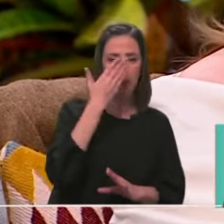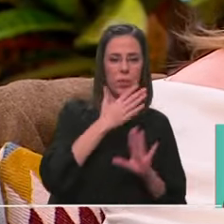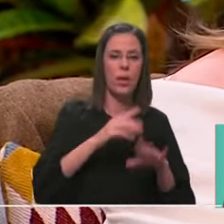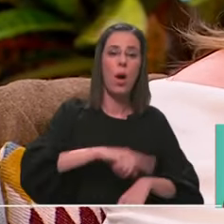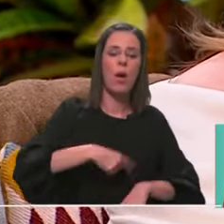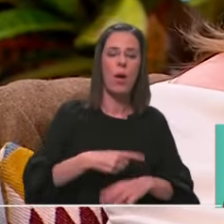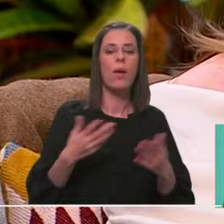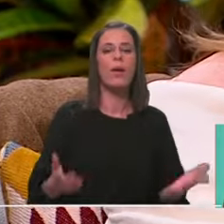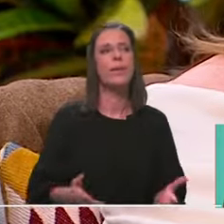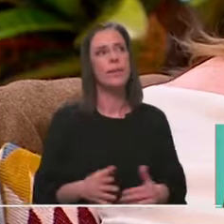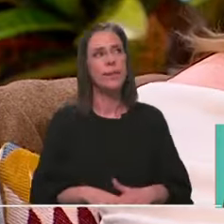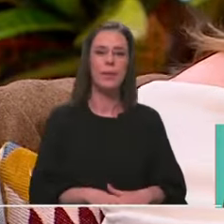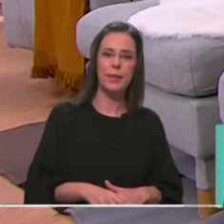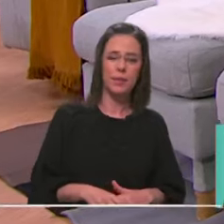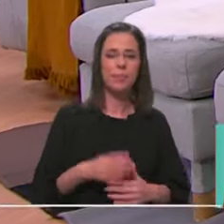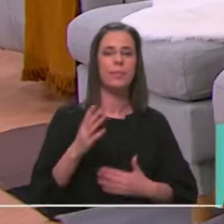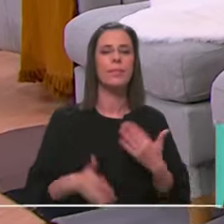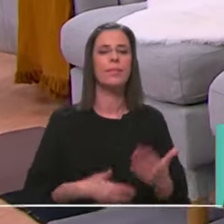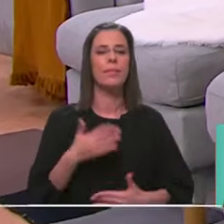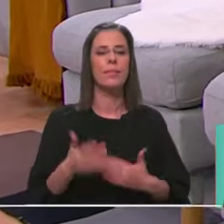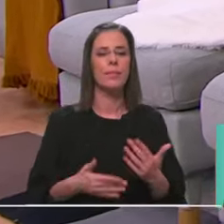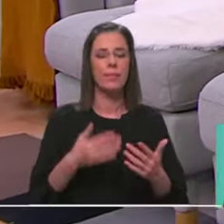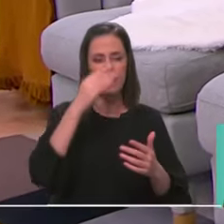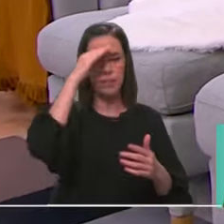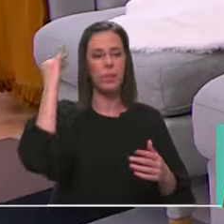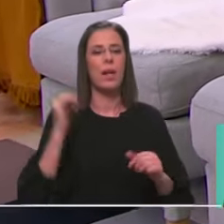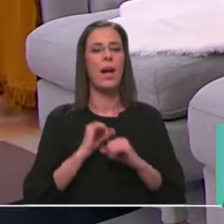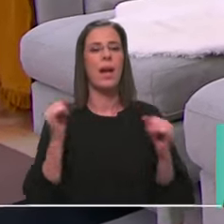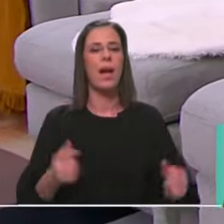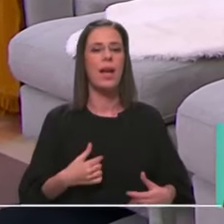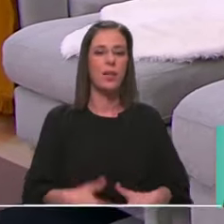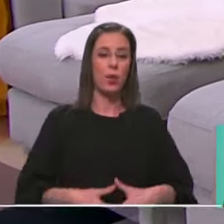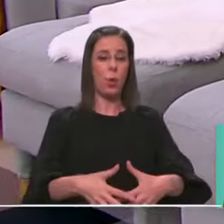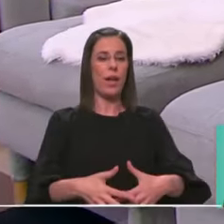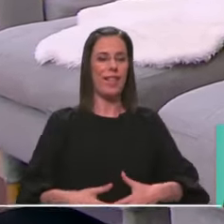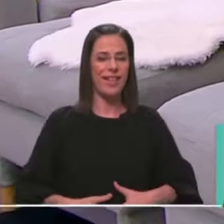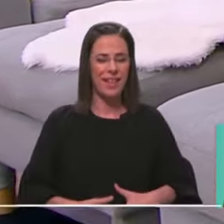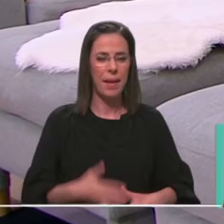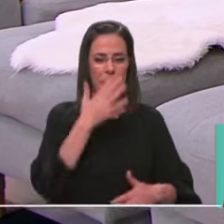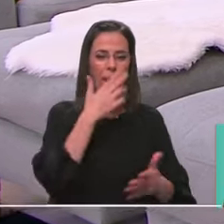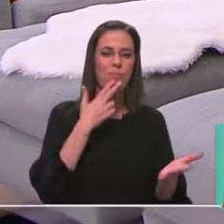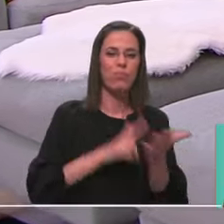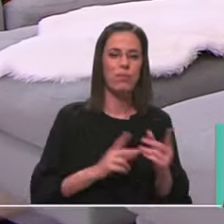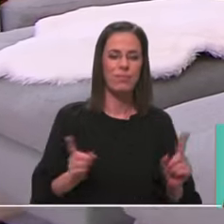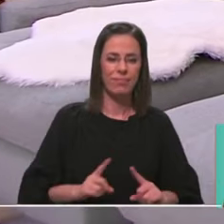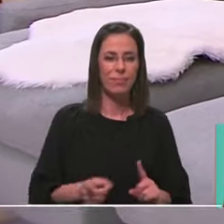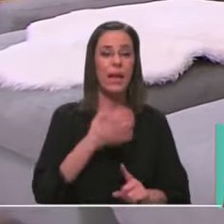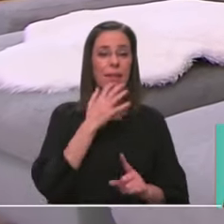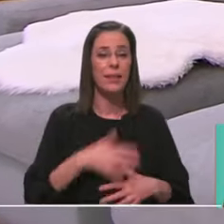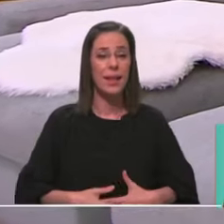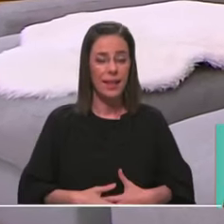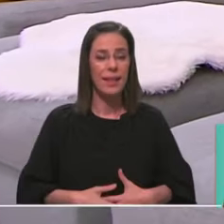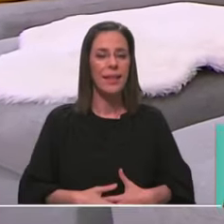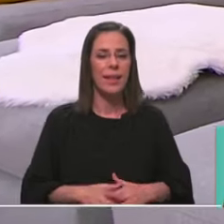primeiras horas vá até assim mais depois acho que até me esqueço Há dias que acordo tip assim ahi estou grávida parece que não é real acho que só quando a gente o tem